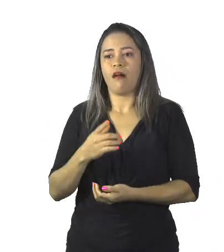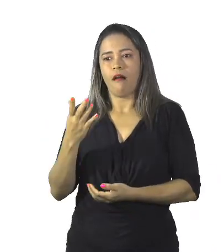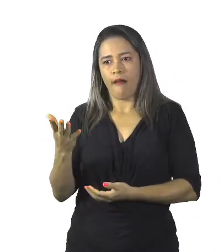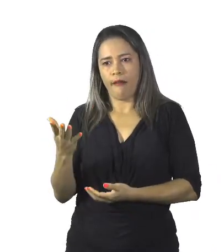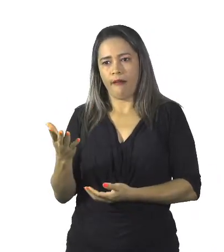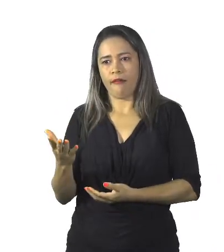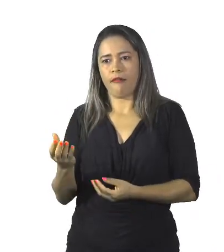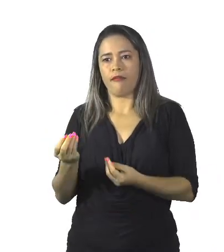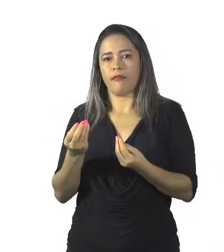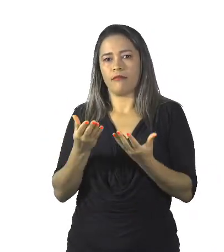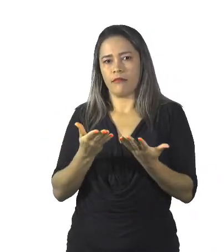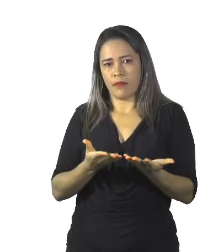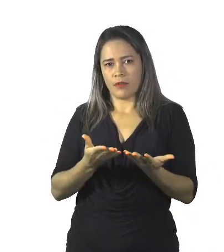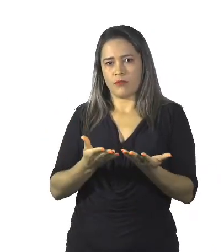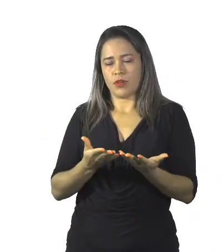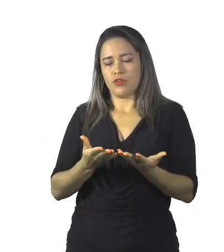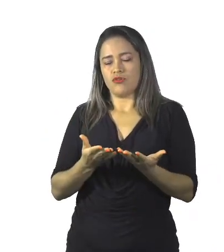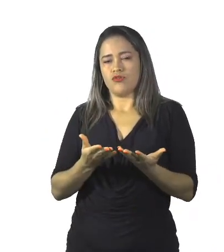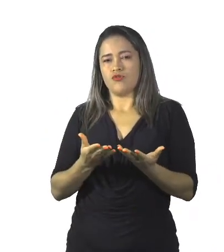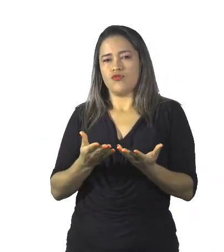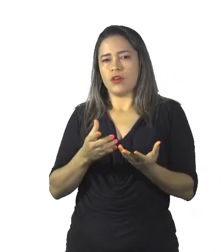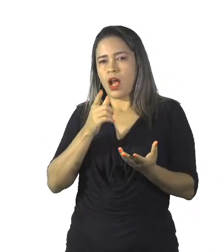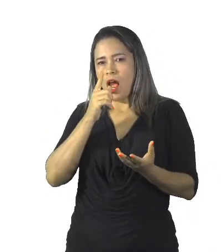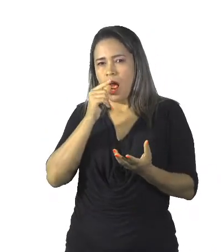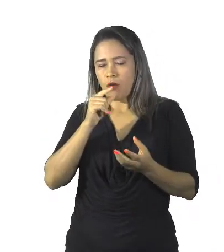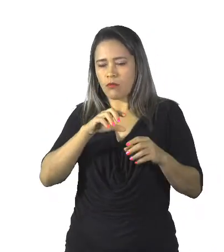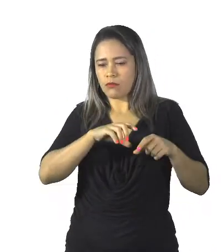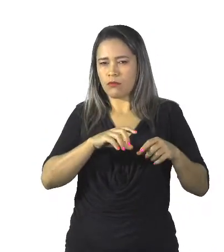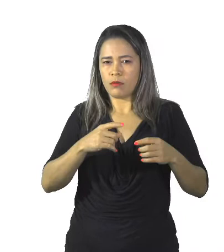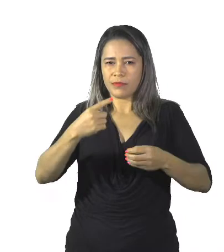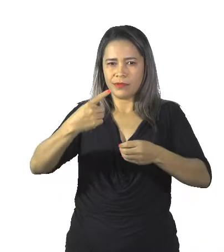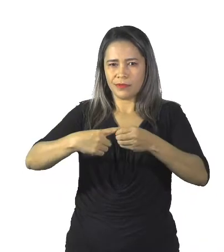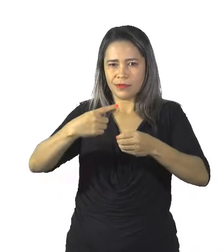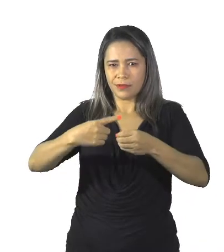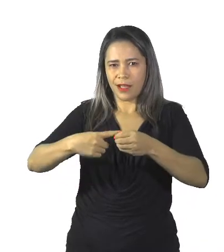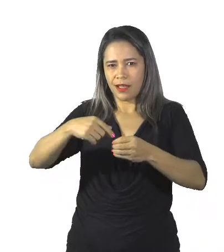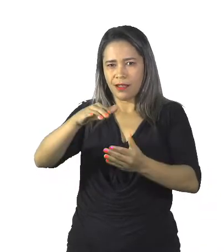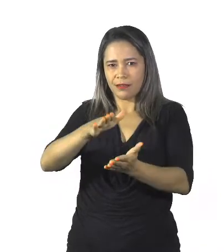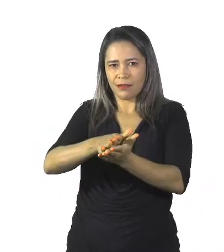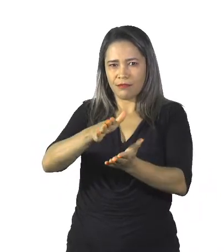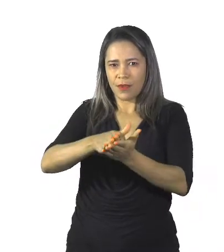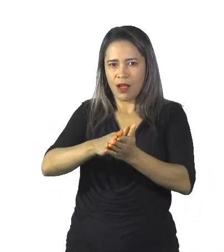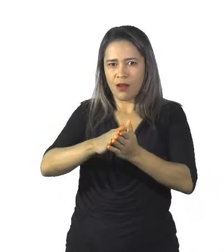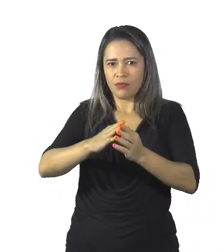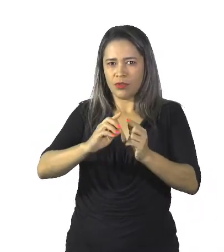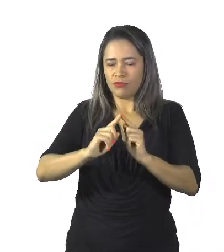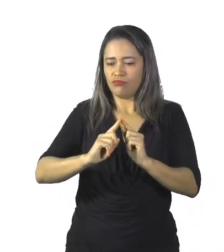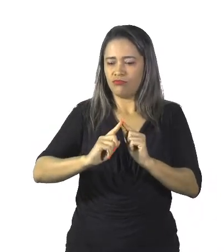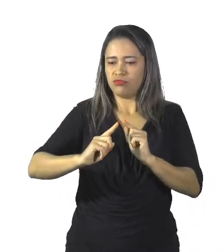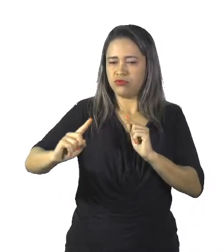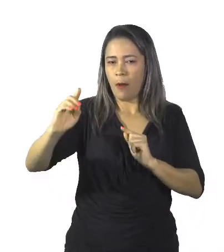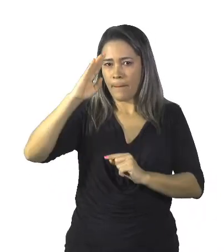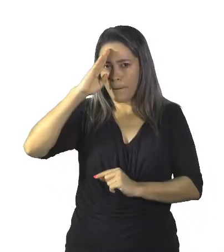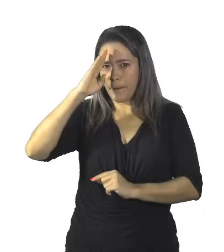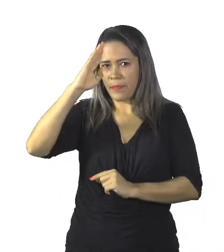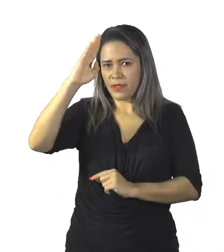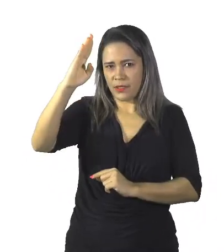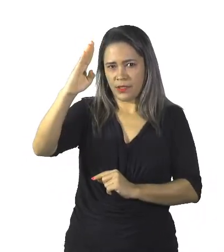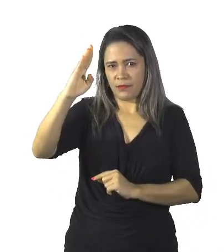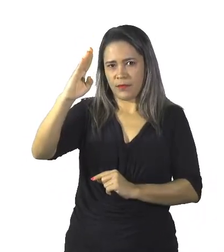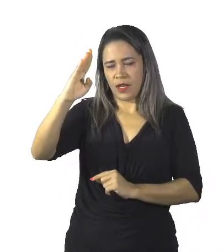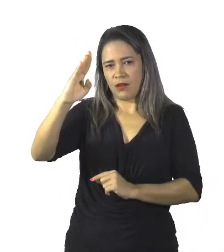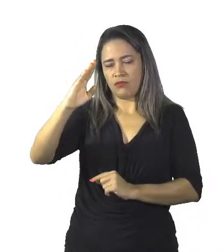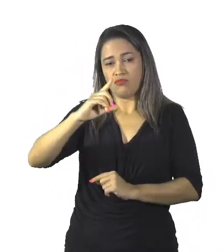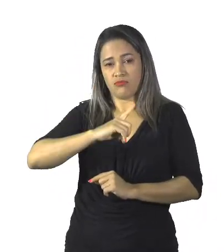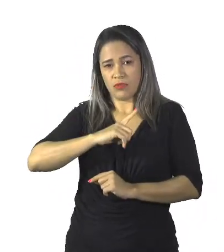para o abastecimento público da cidade de Palmas. É uma das principais fontes de captação de